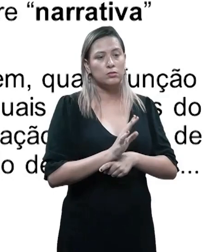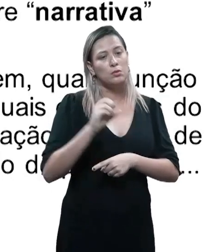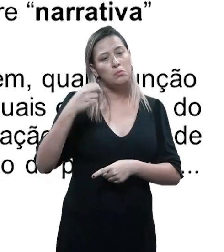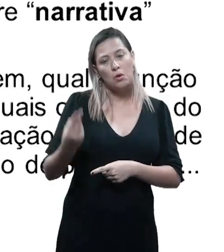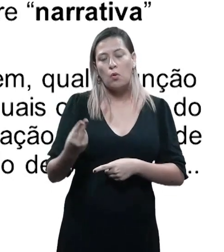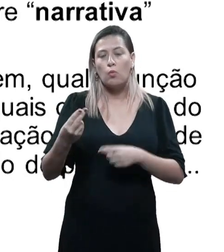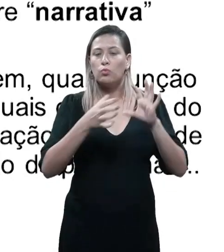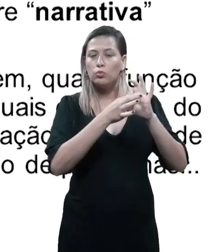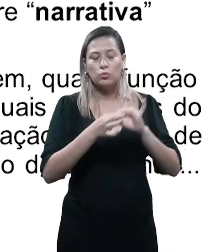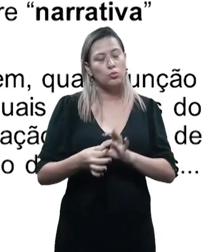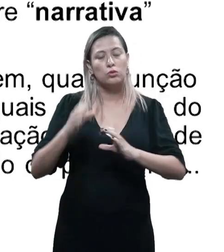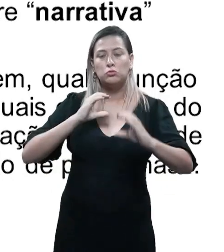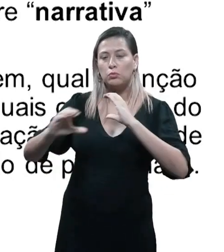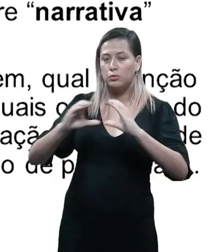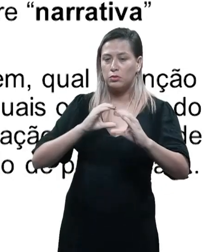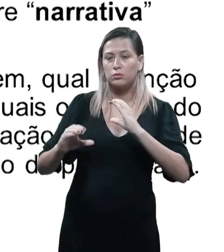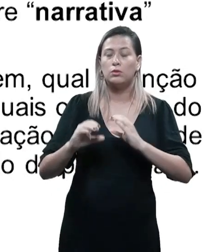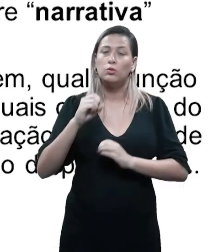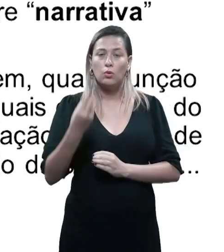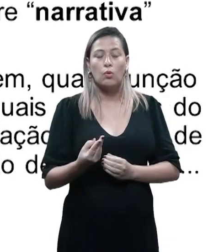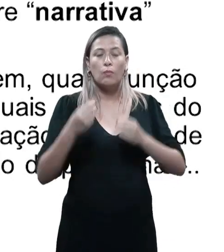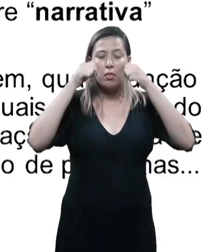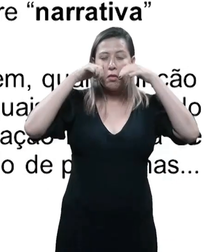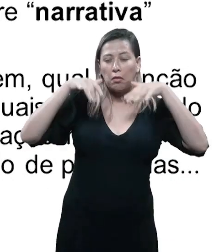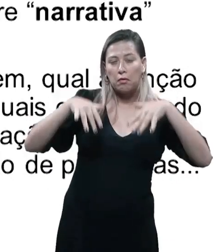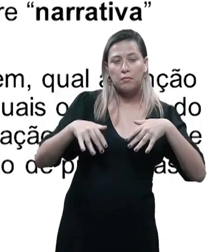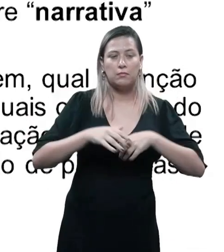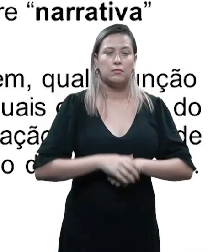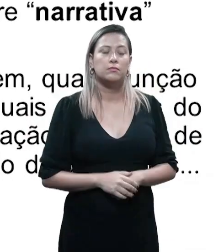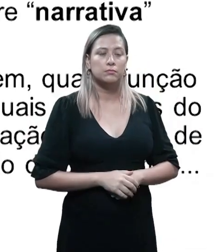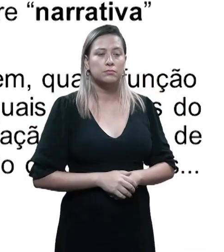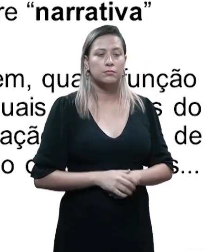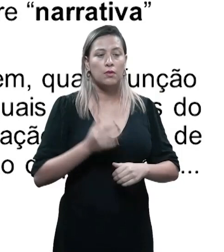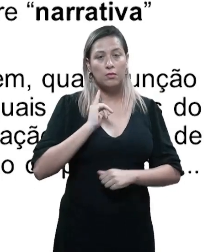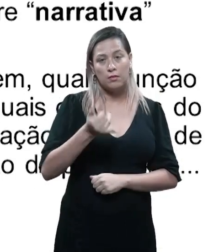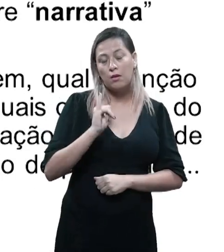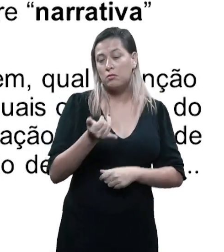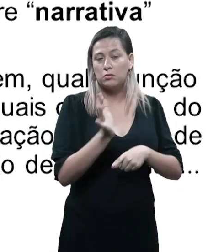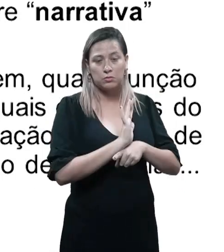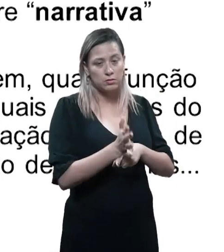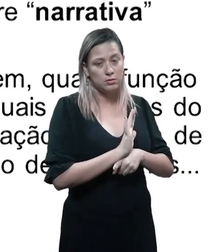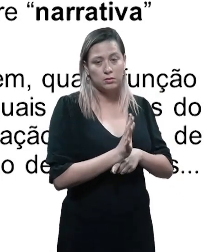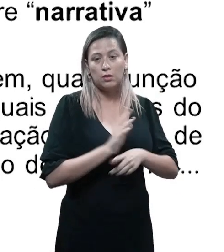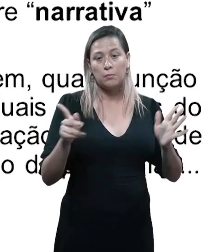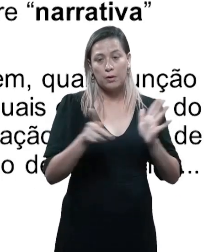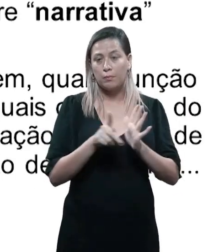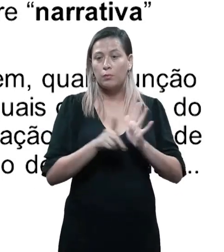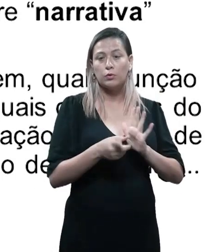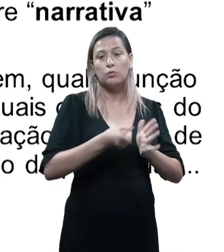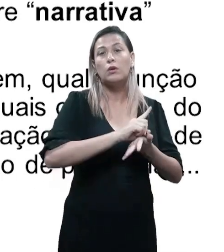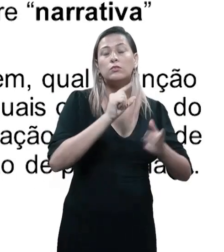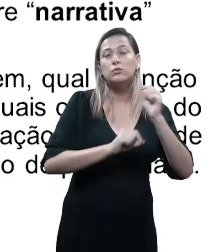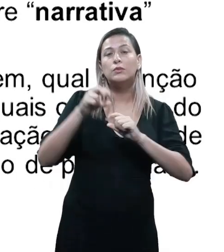qualquer outra coisa envolvendo situações comunicacionais de dramatização ou narração de cinema parte do